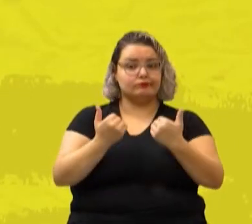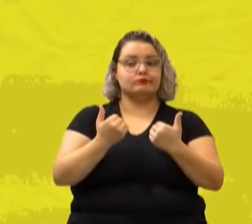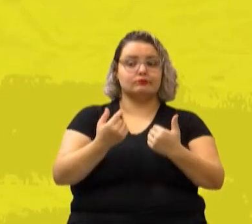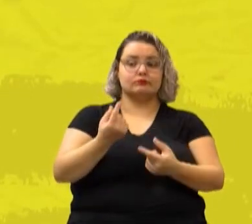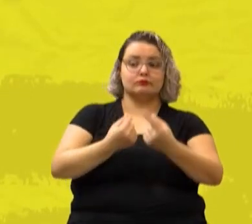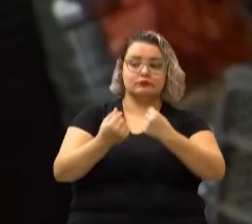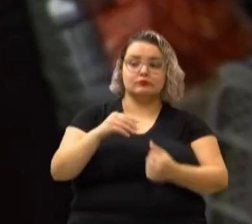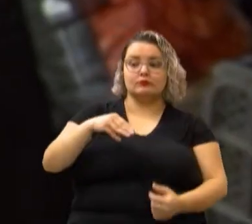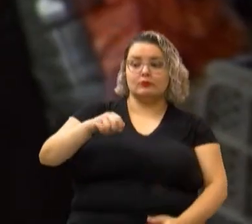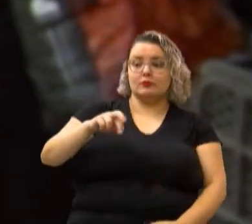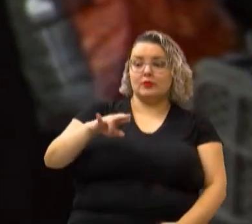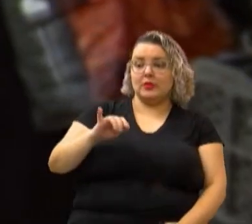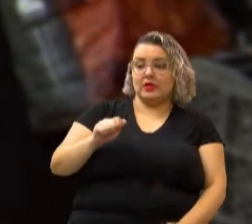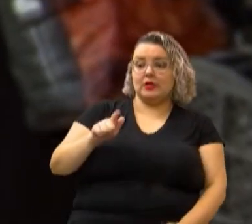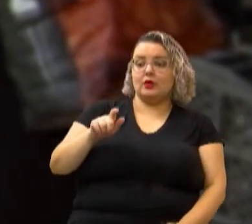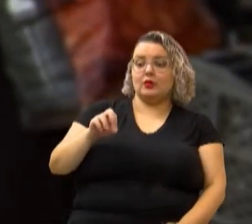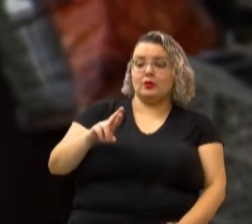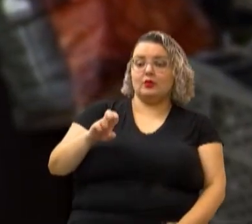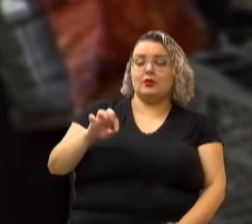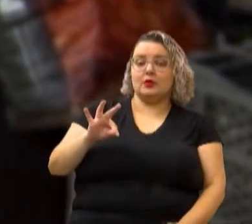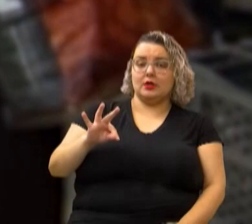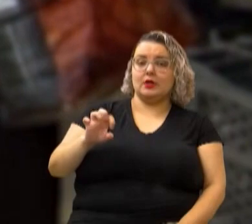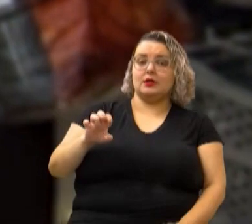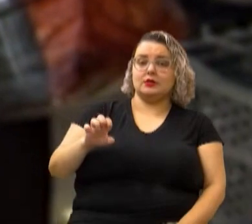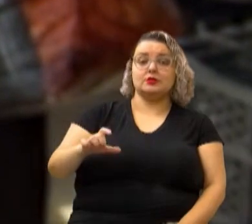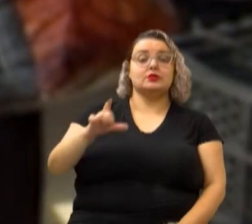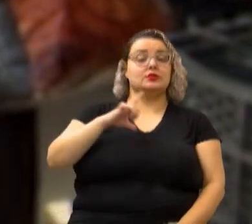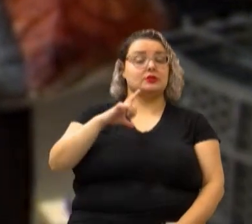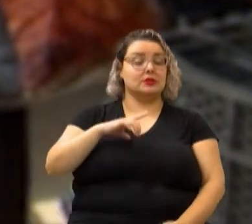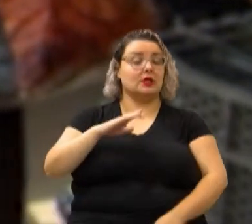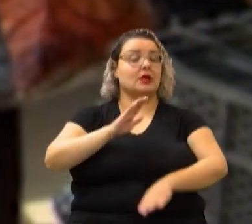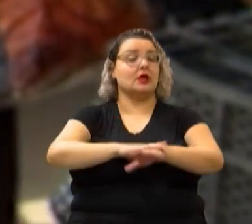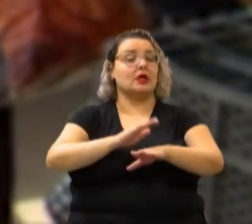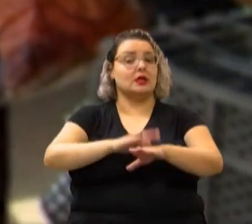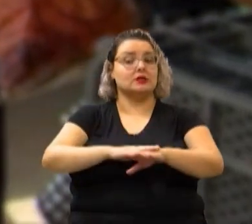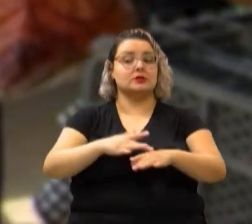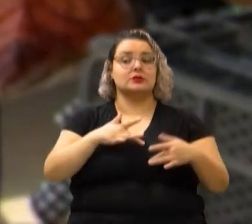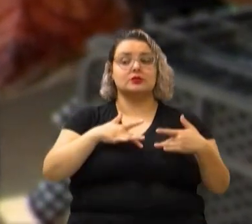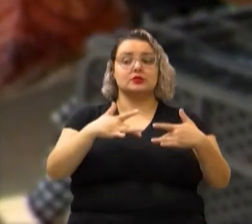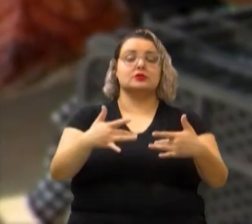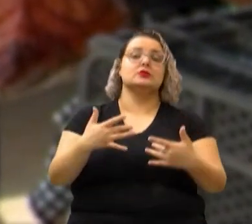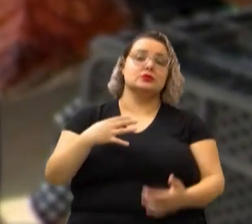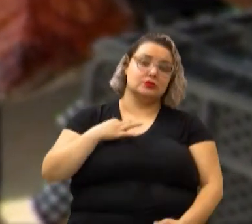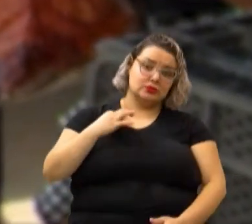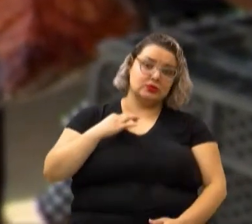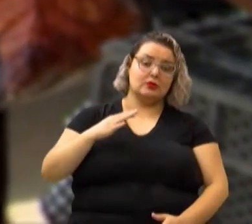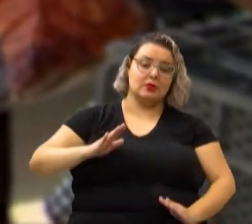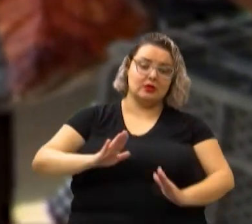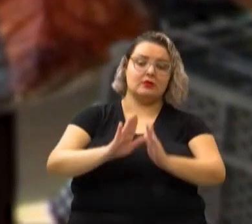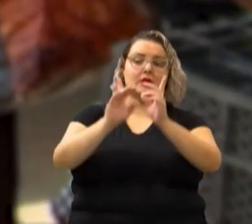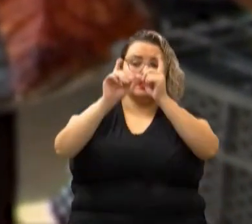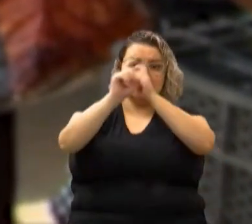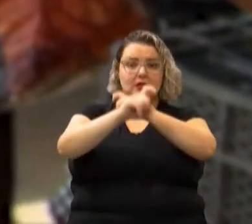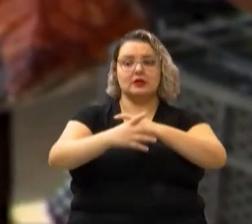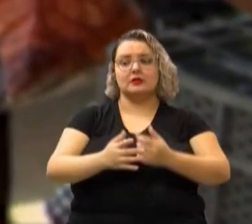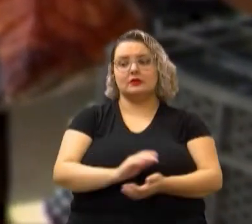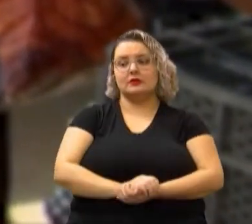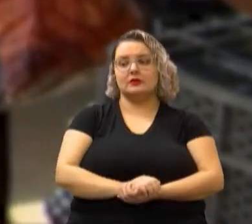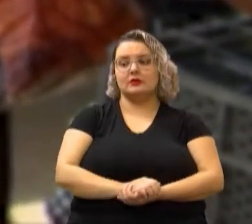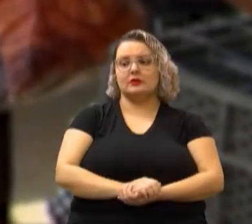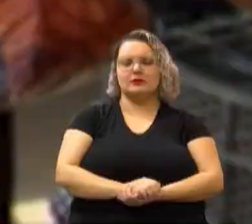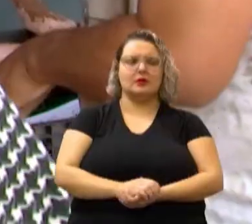alimentar e financeira. Maria Gorete dos Santos conta com a ação de solidariedade do ISA para enfrentar